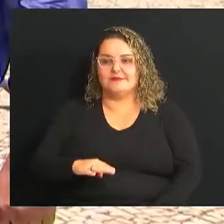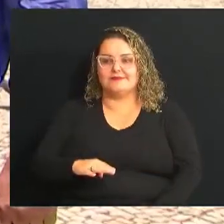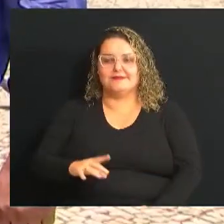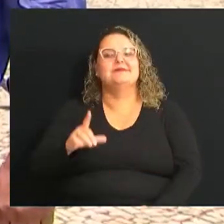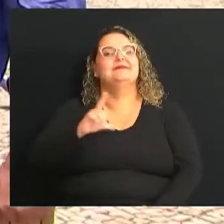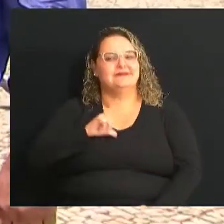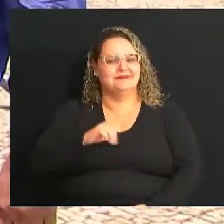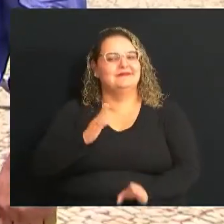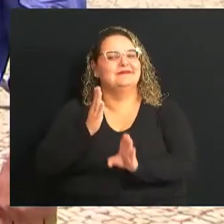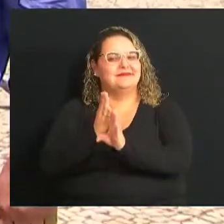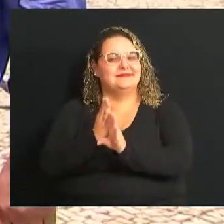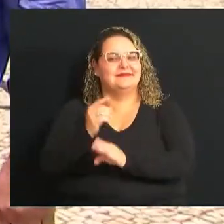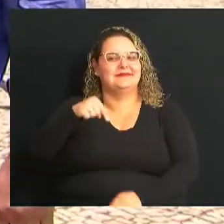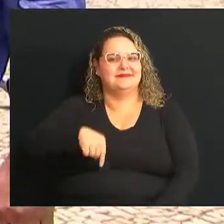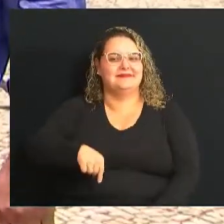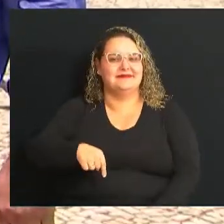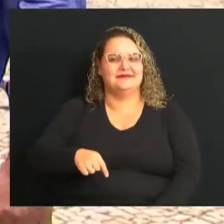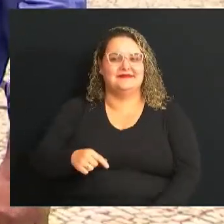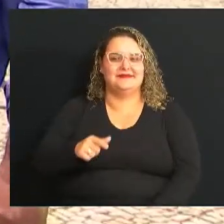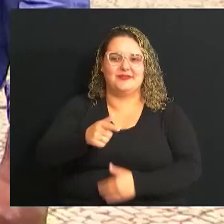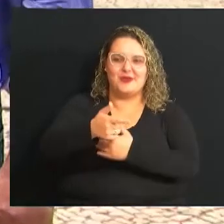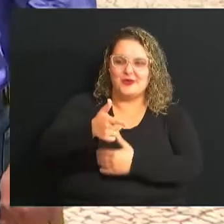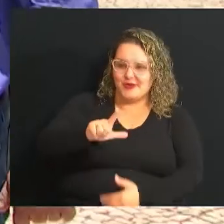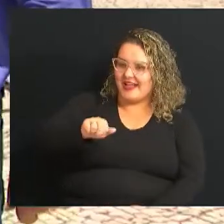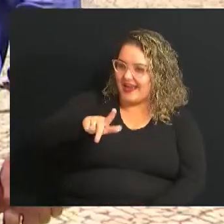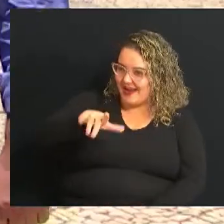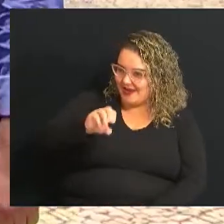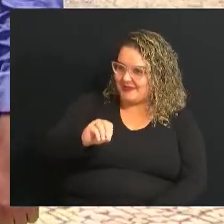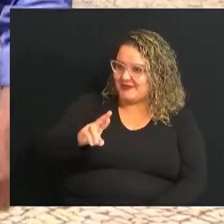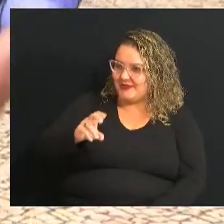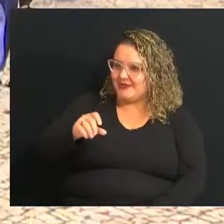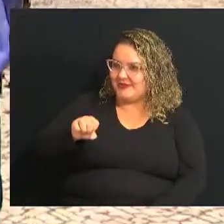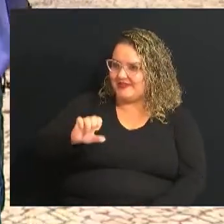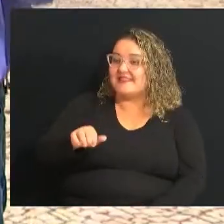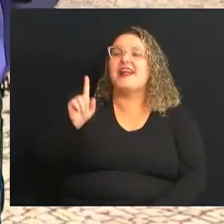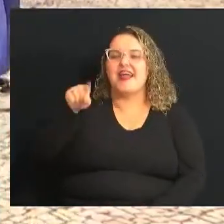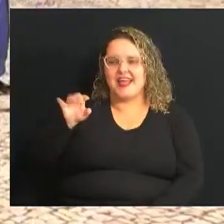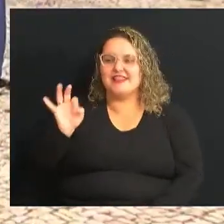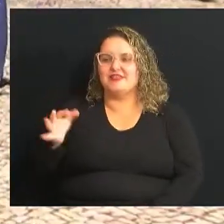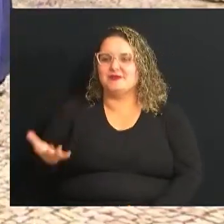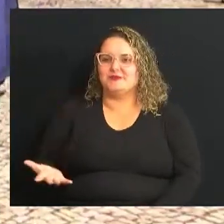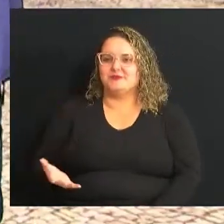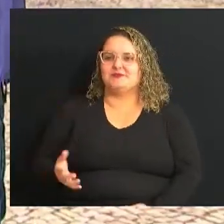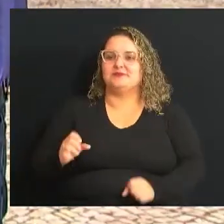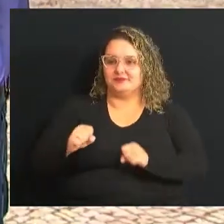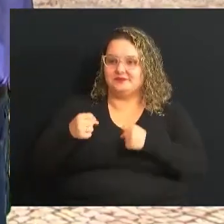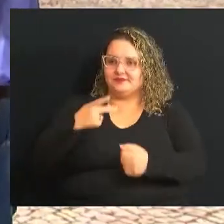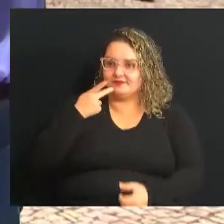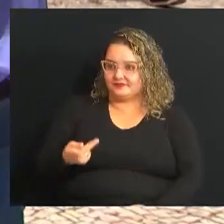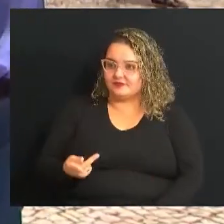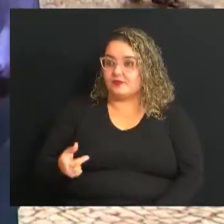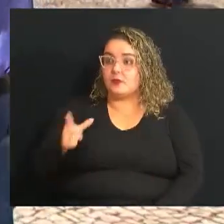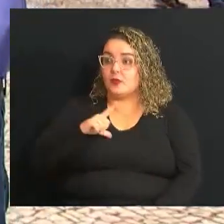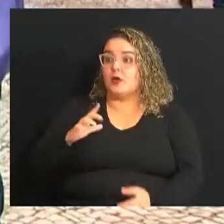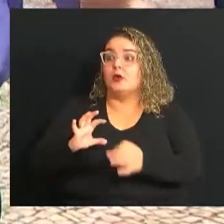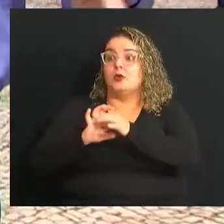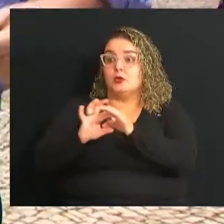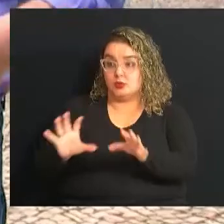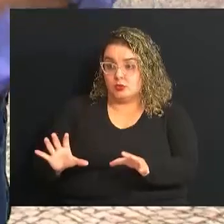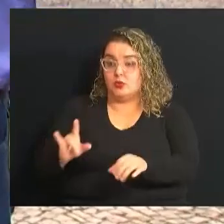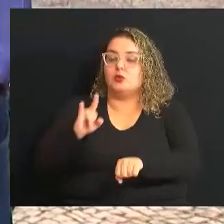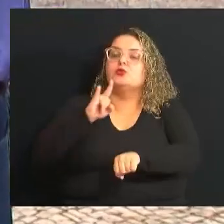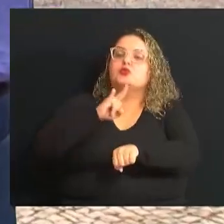contra a Sérvia na Copa da Rússia em 2018. Lá naquela ocasião, quem foi o melhor? O Brasil,